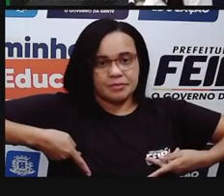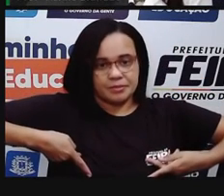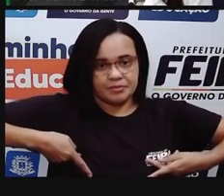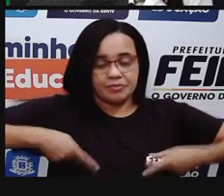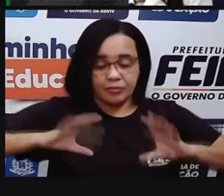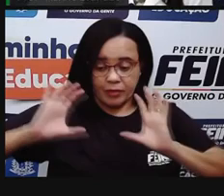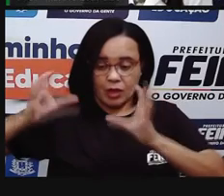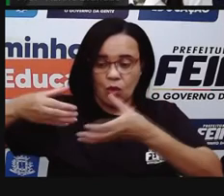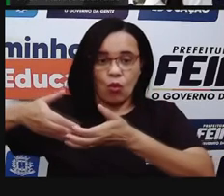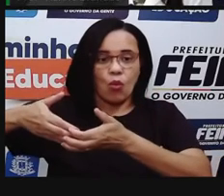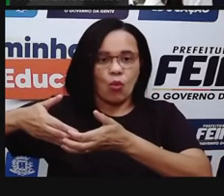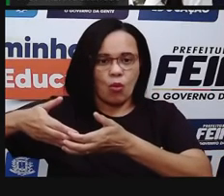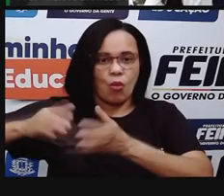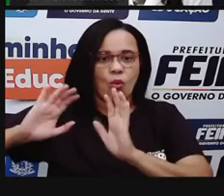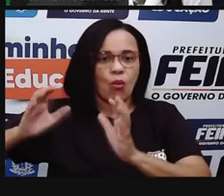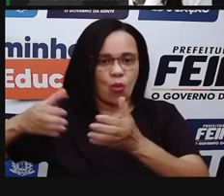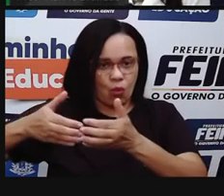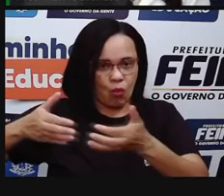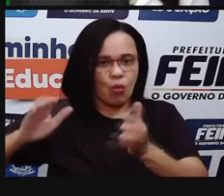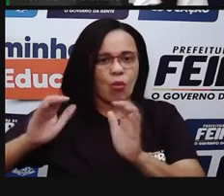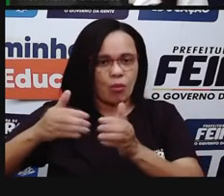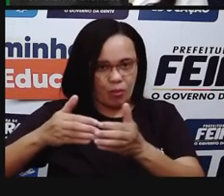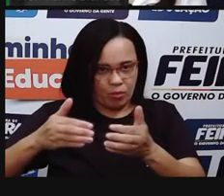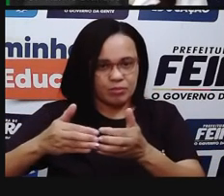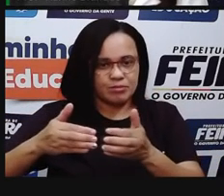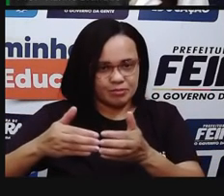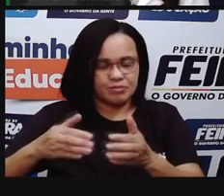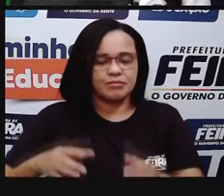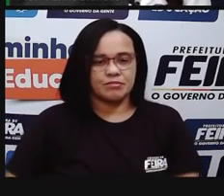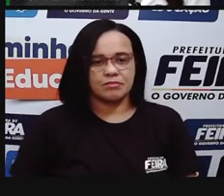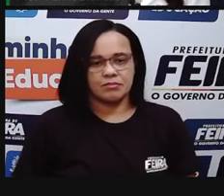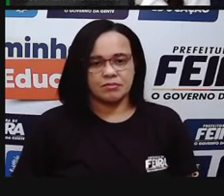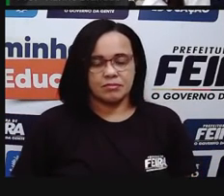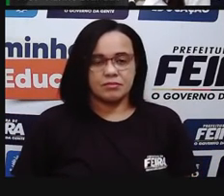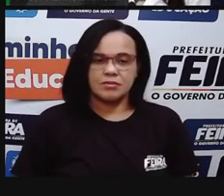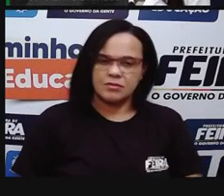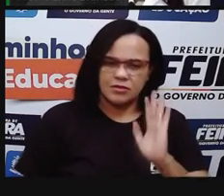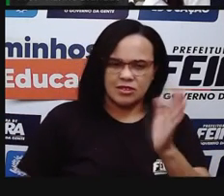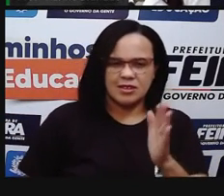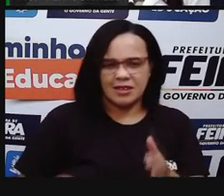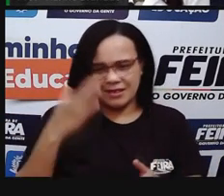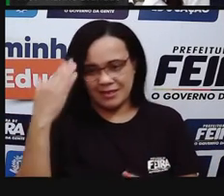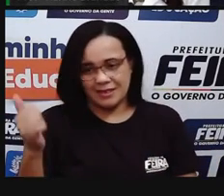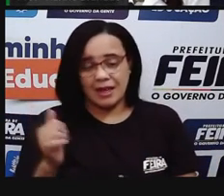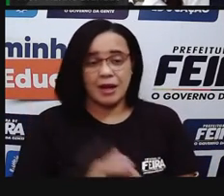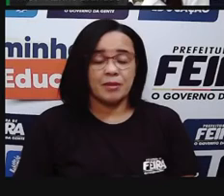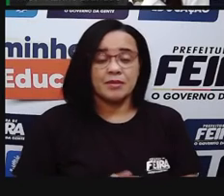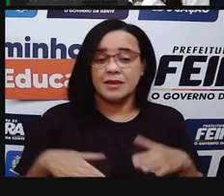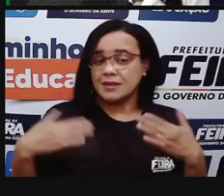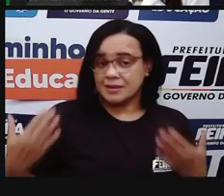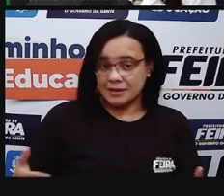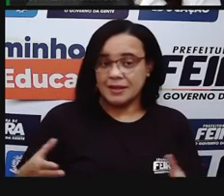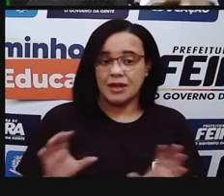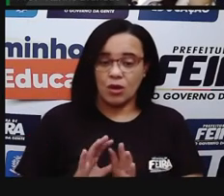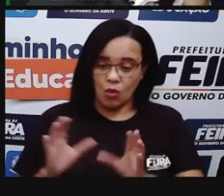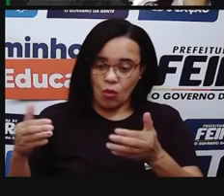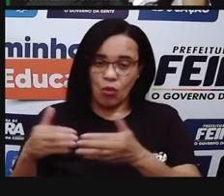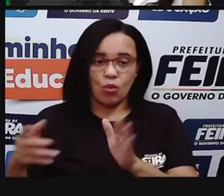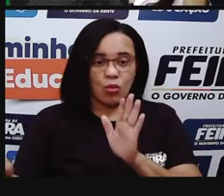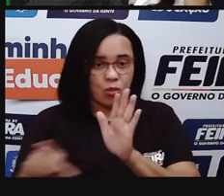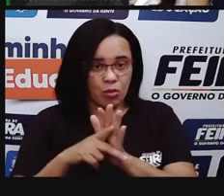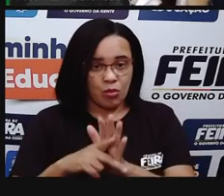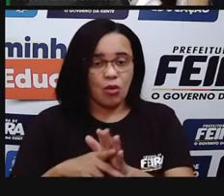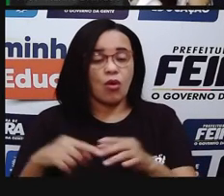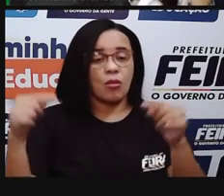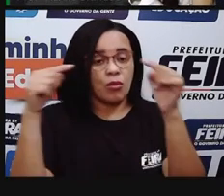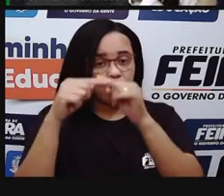nome da nossa espécie, Homo sapiens, fica uma dica. Sempre o nome das espécies, eles vão ser nomes